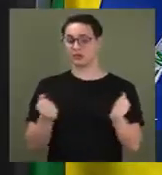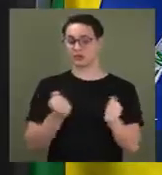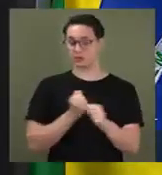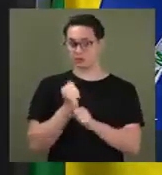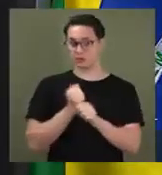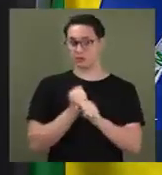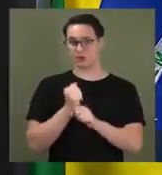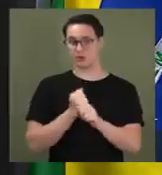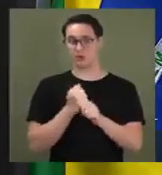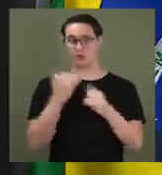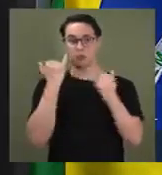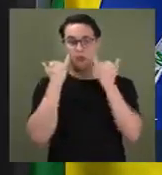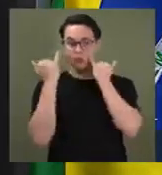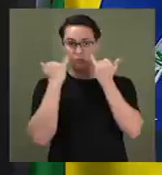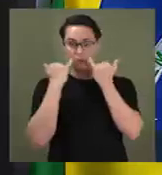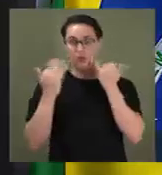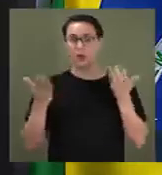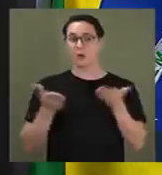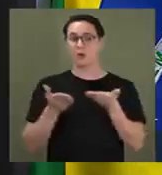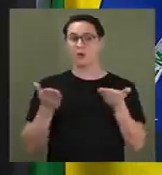parte